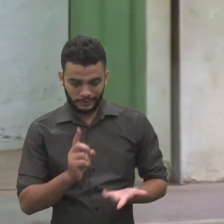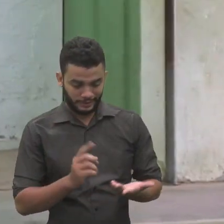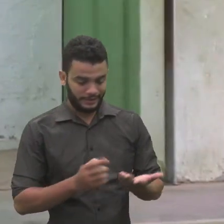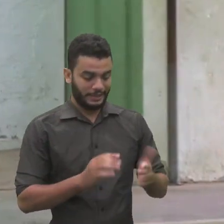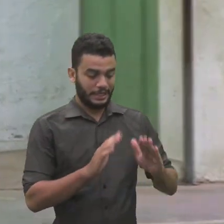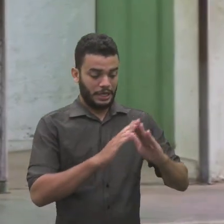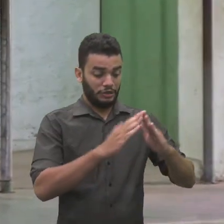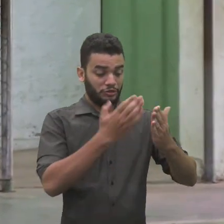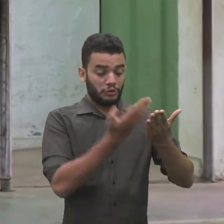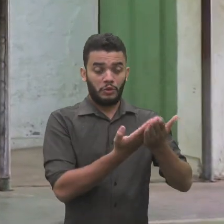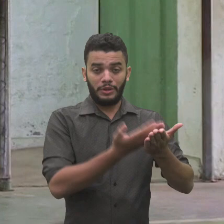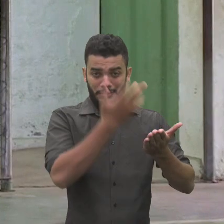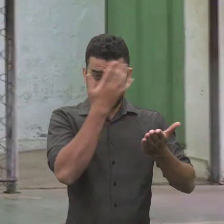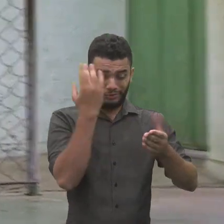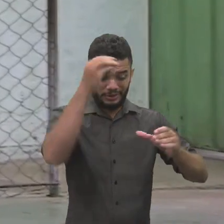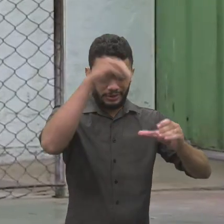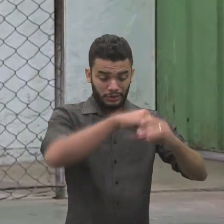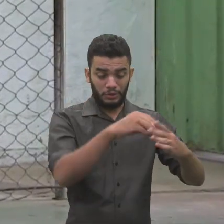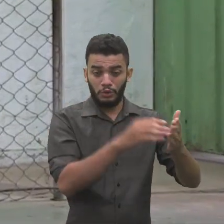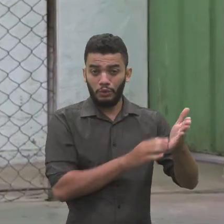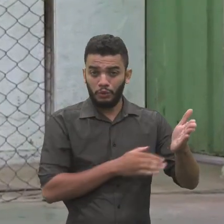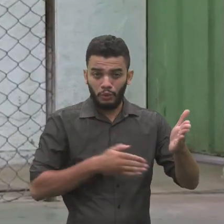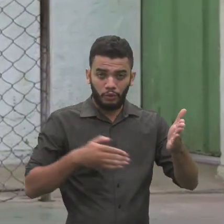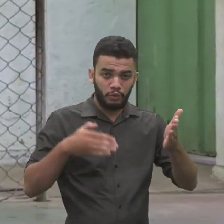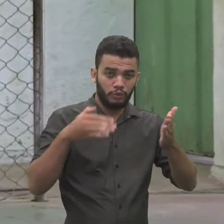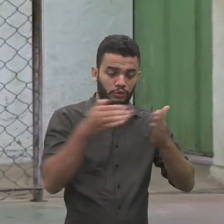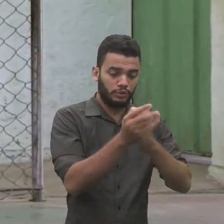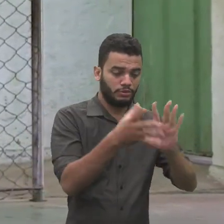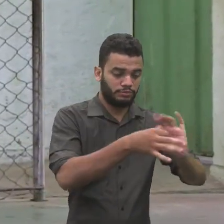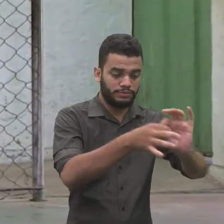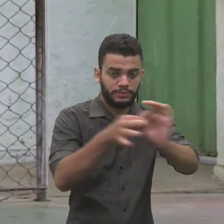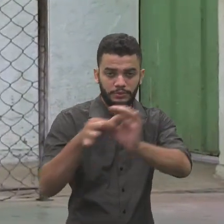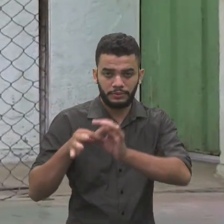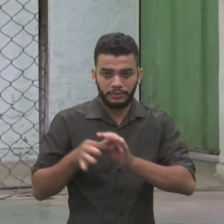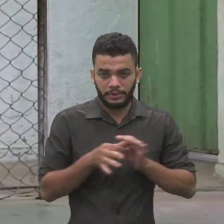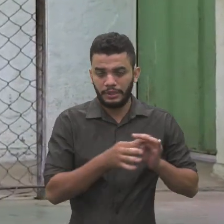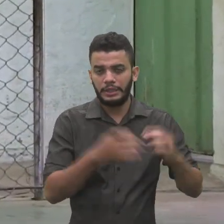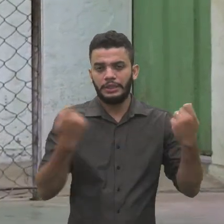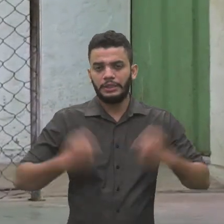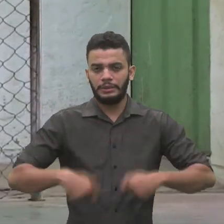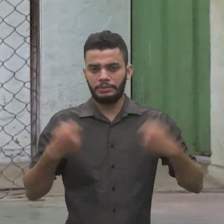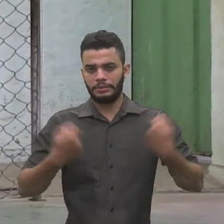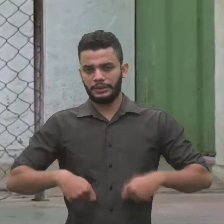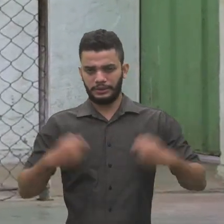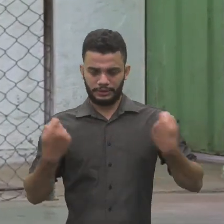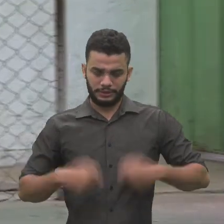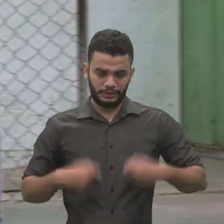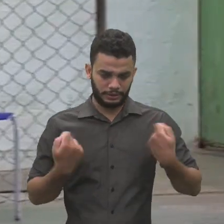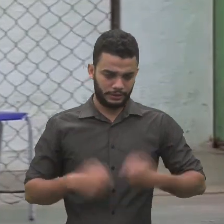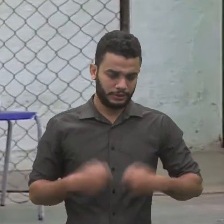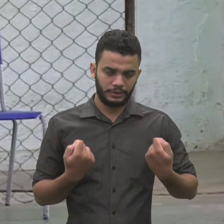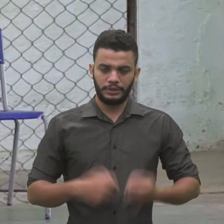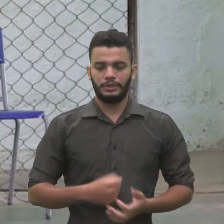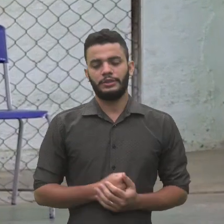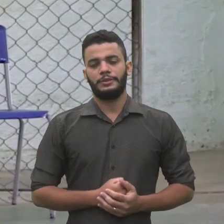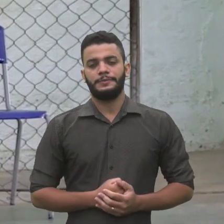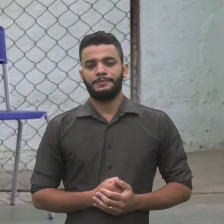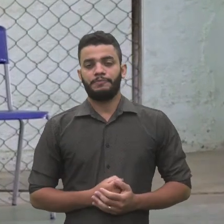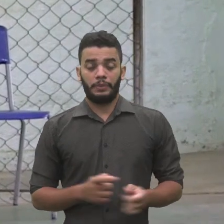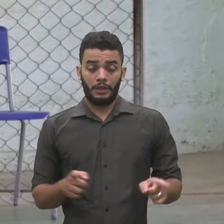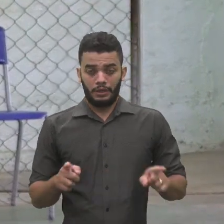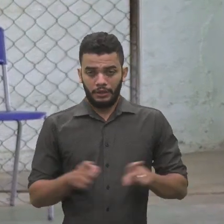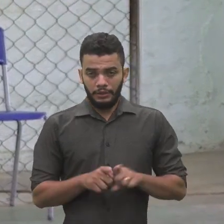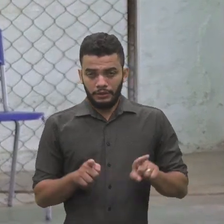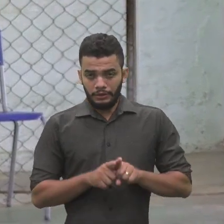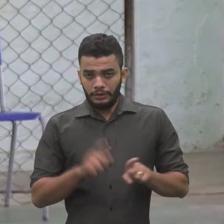não. Todos nós juntos vamos conseguir chegar aí ao final do ano e a escola vai estar,